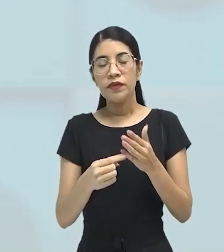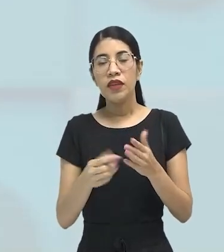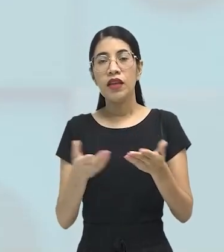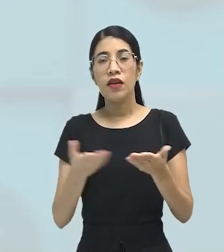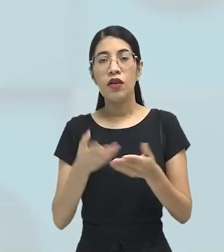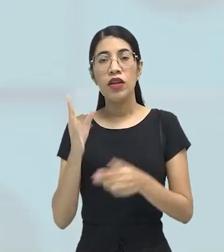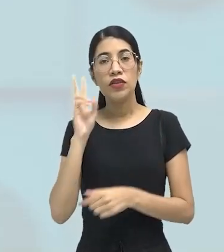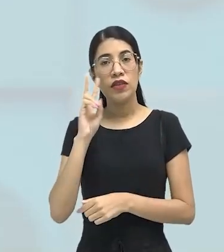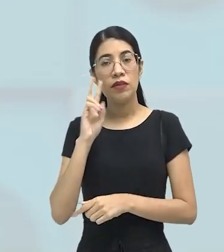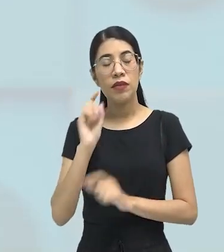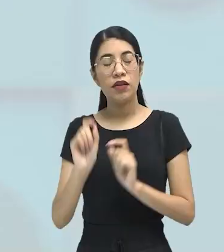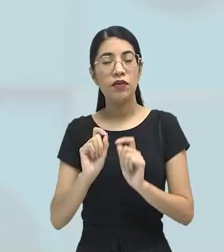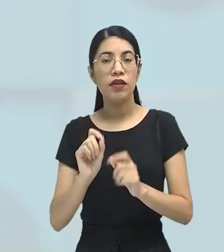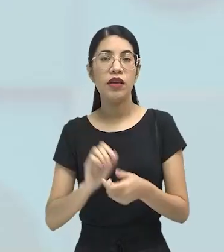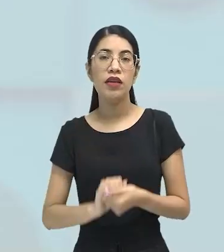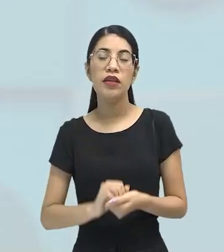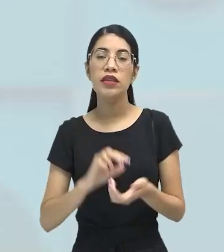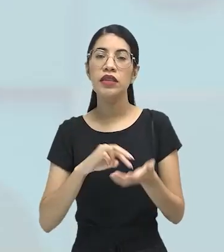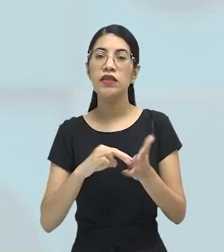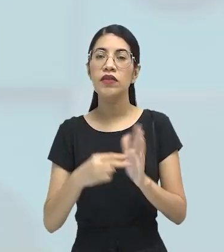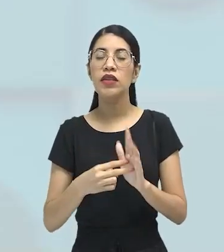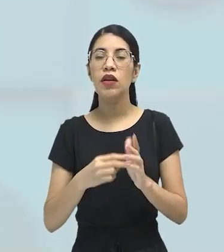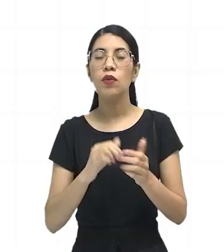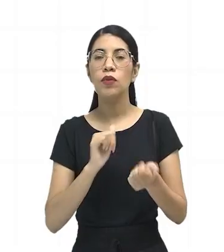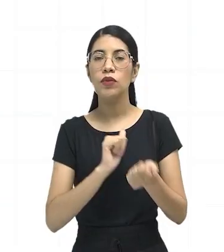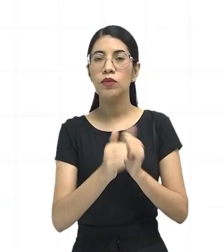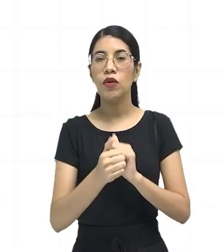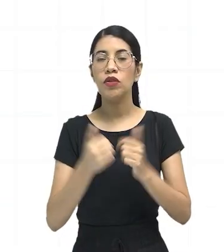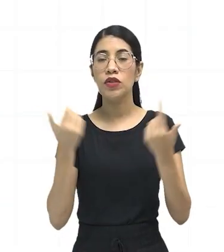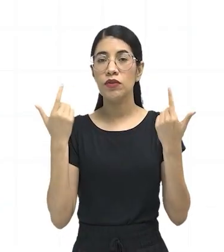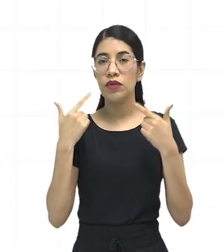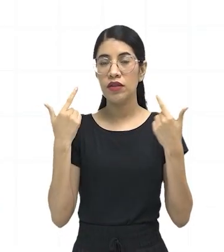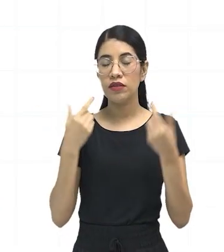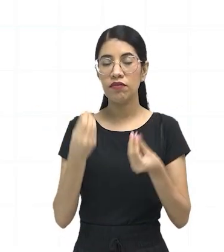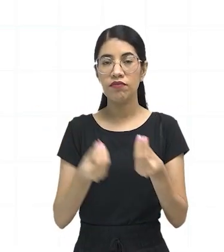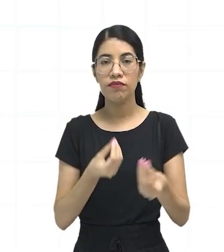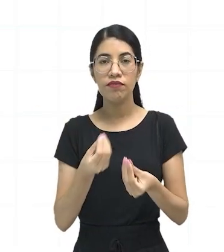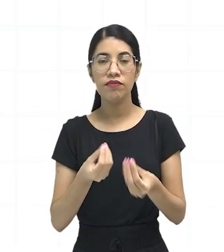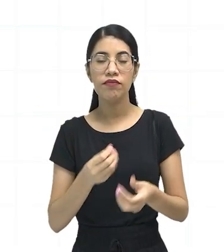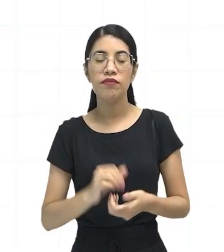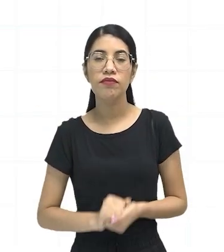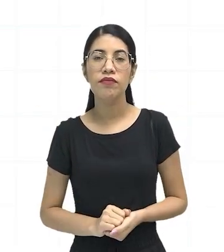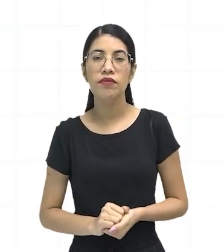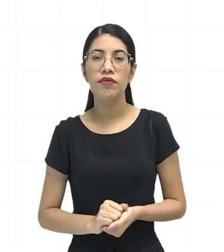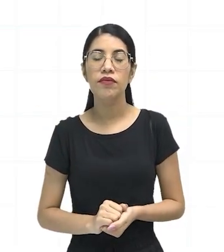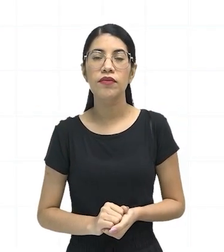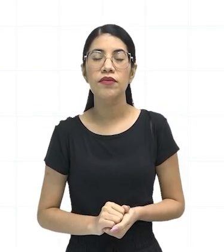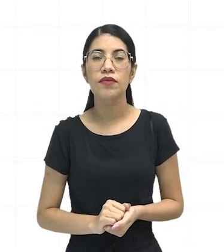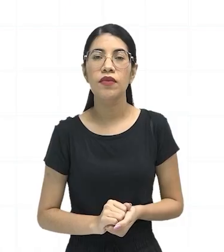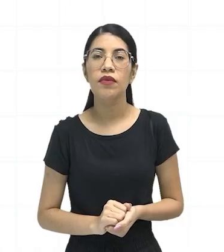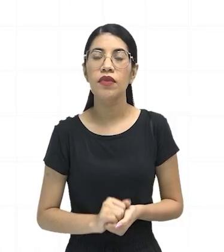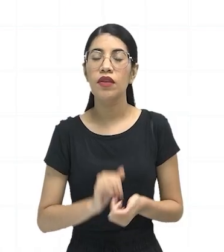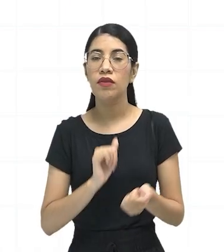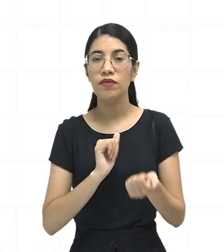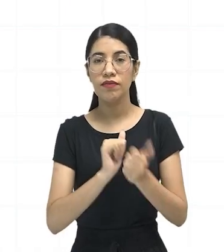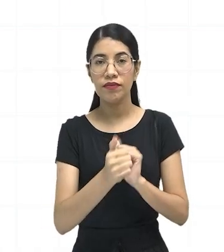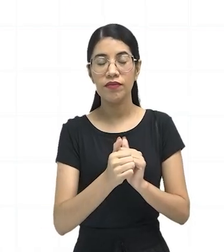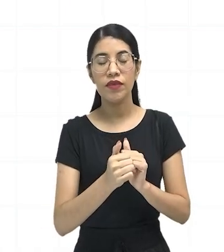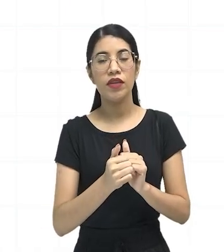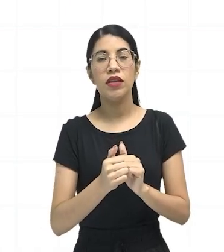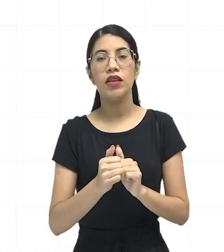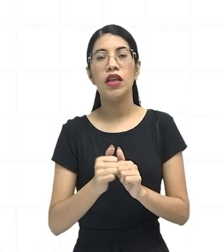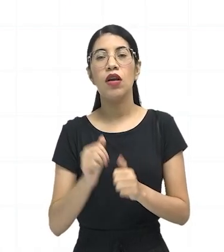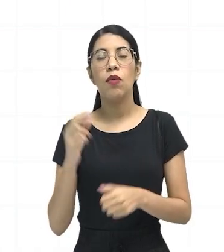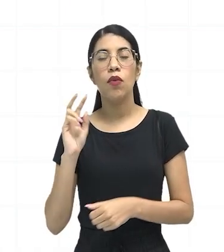vamos relembrar um pouquinho do que é esse esporte como lazer? Então observem aí. Esse esporte como lazer, ele é um